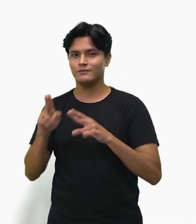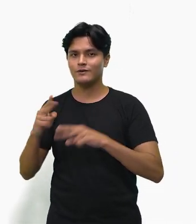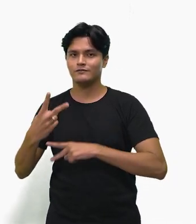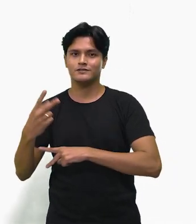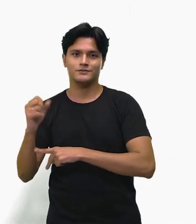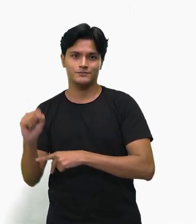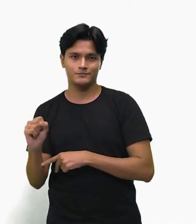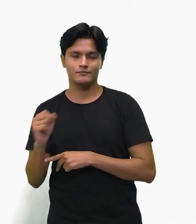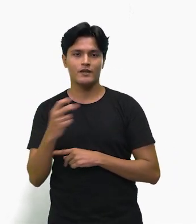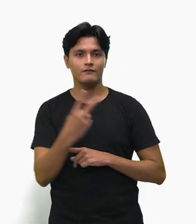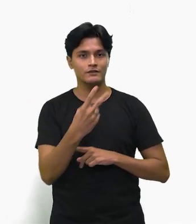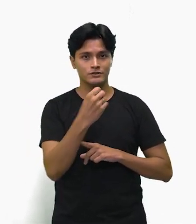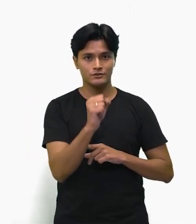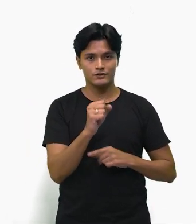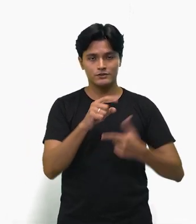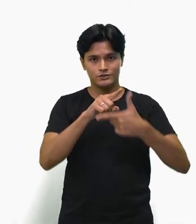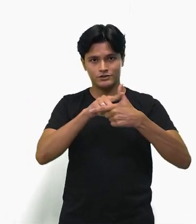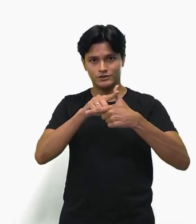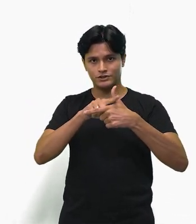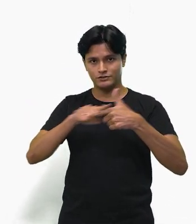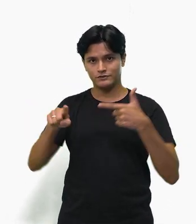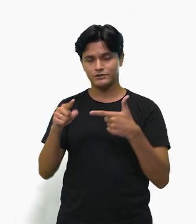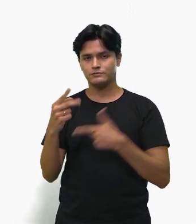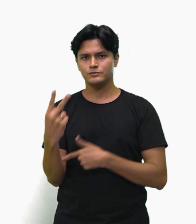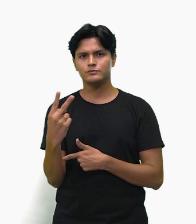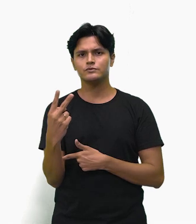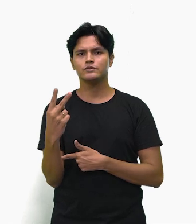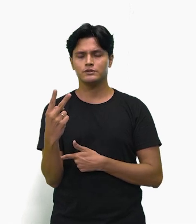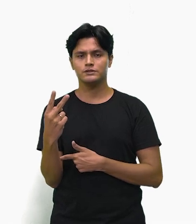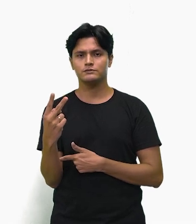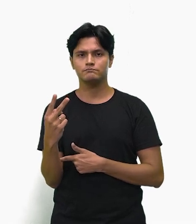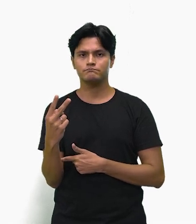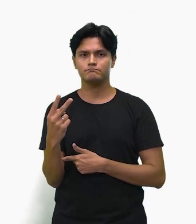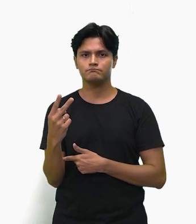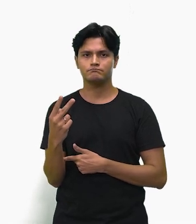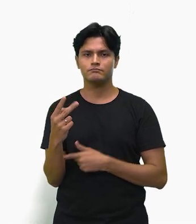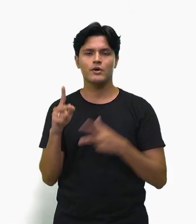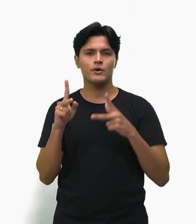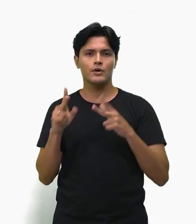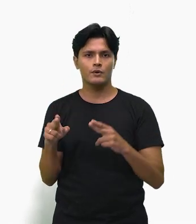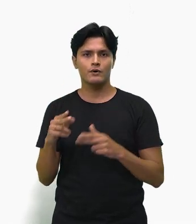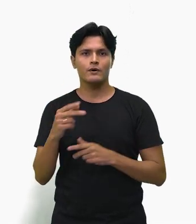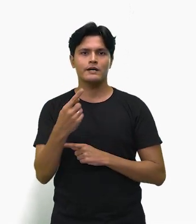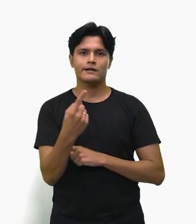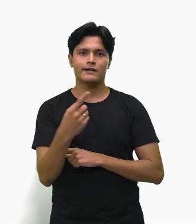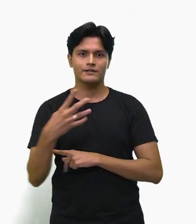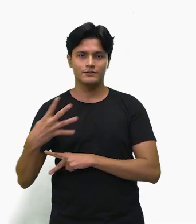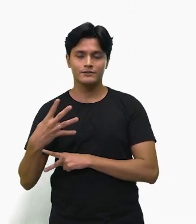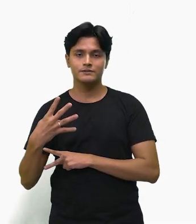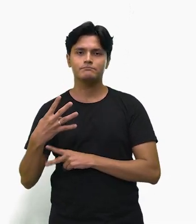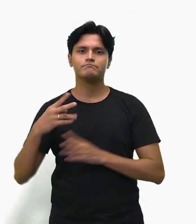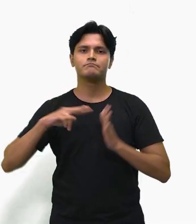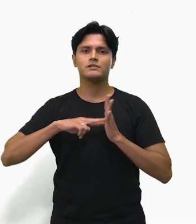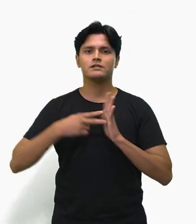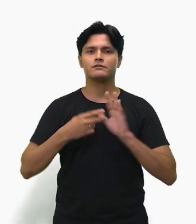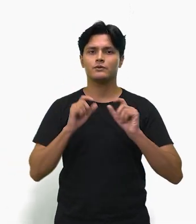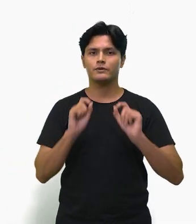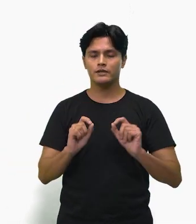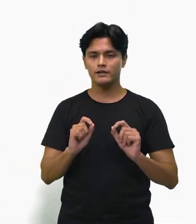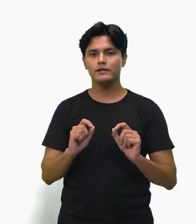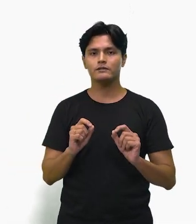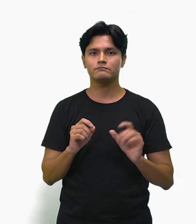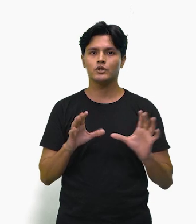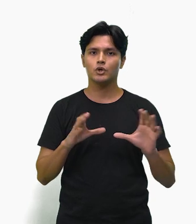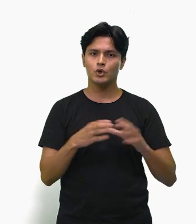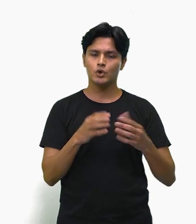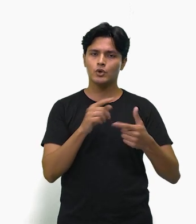28 dividido por 2 dá quanto? Dá 14. Ou seja, um